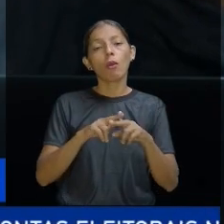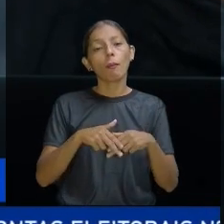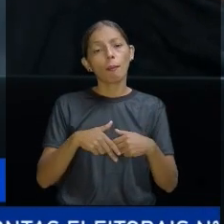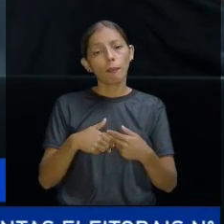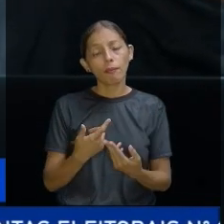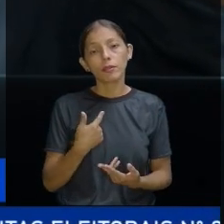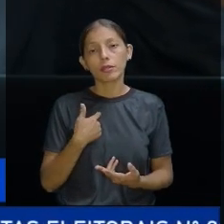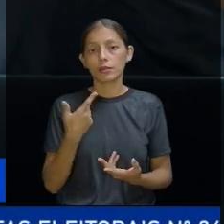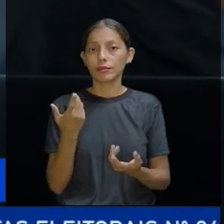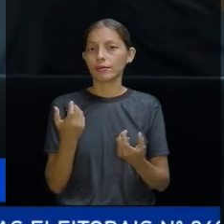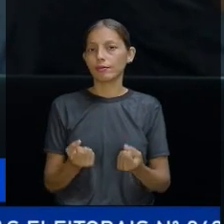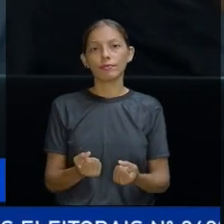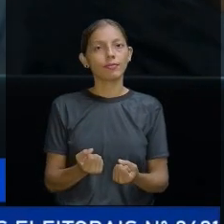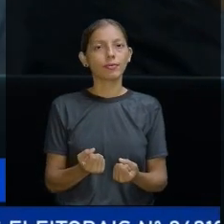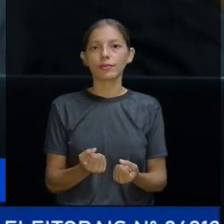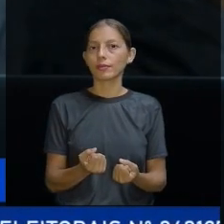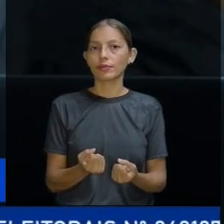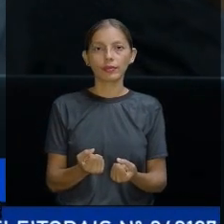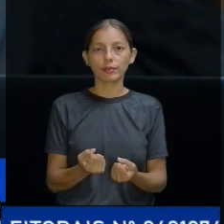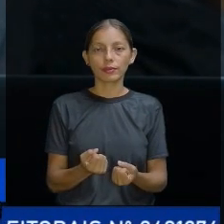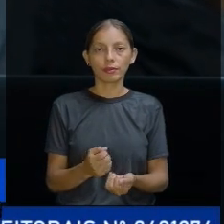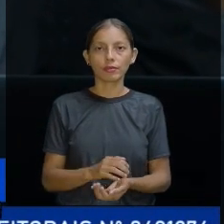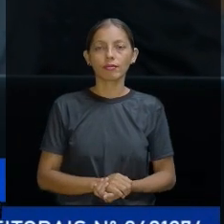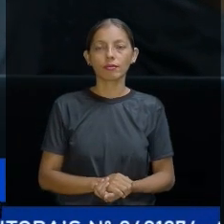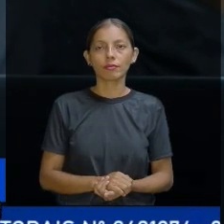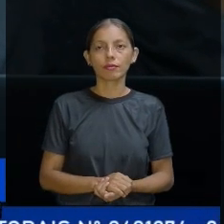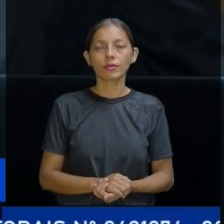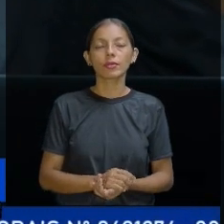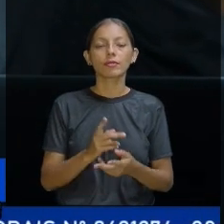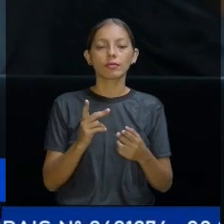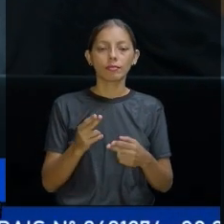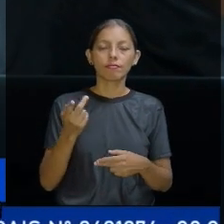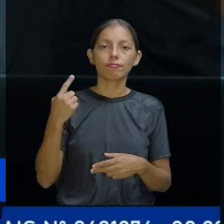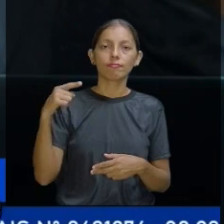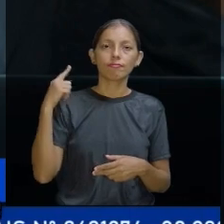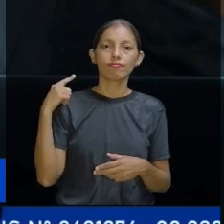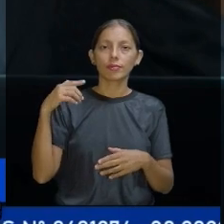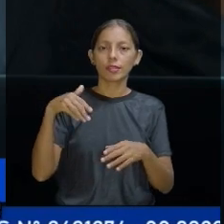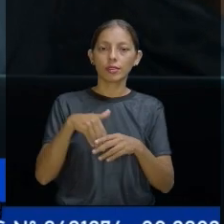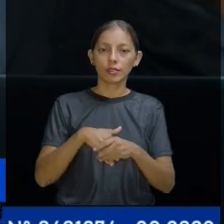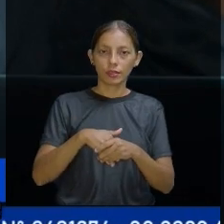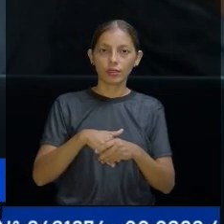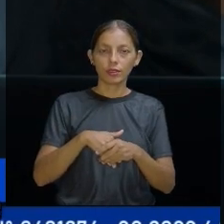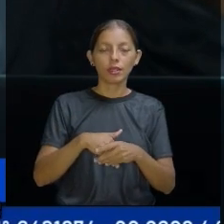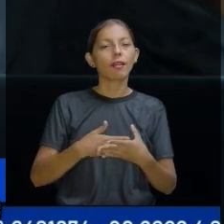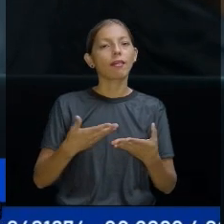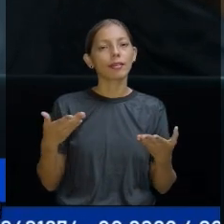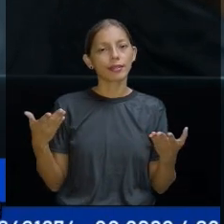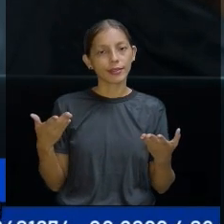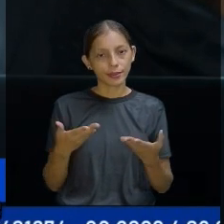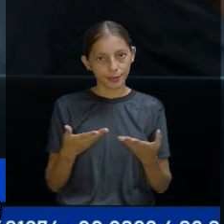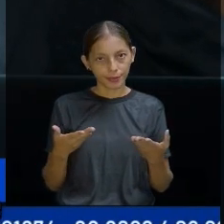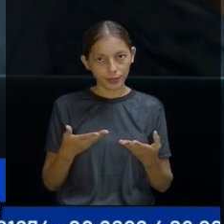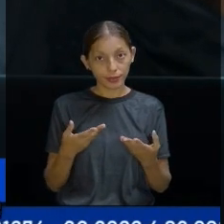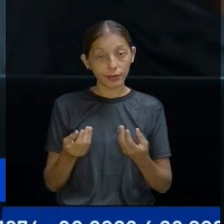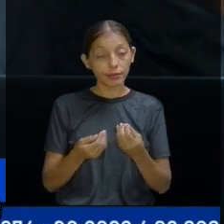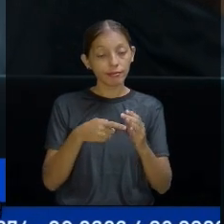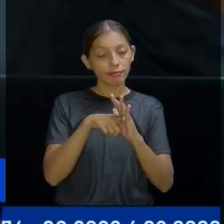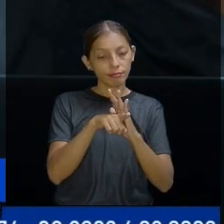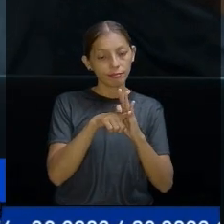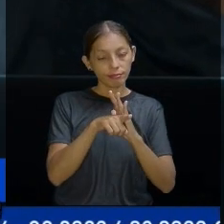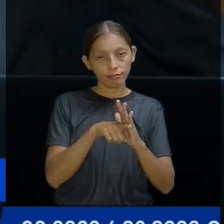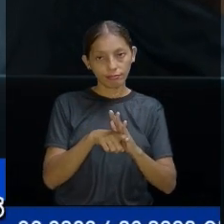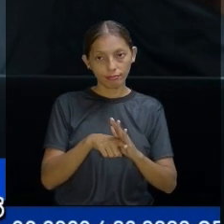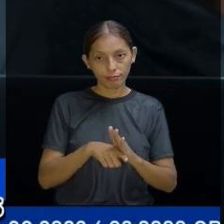mesmo modo, coerente com a votação anterior, depois dessa análise e de identificar esse